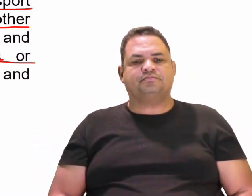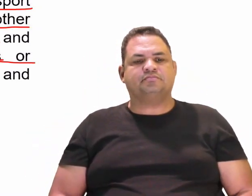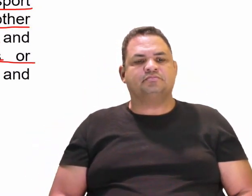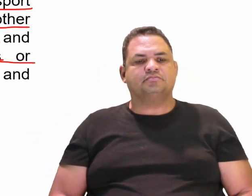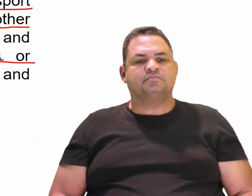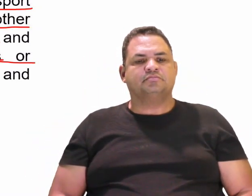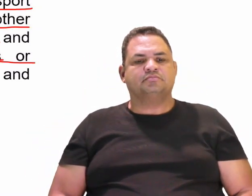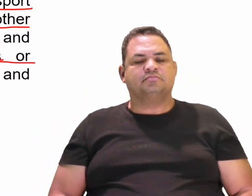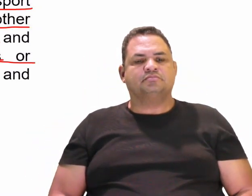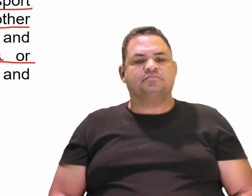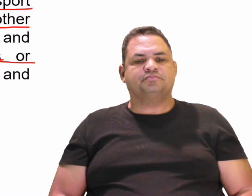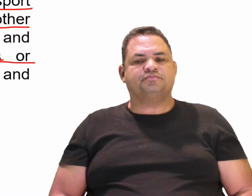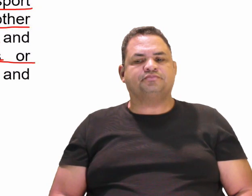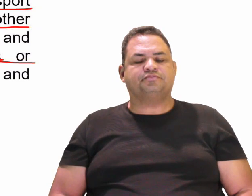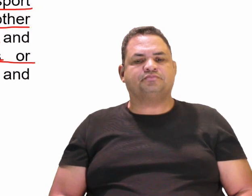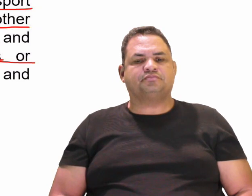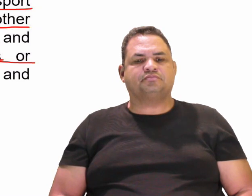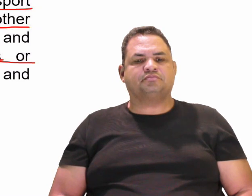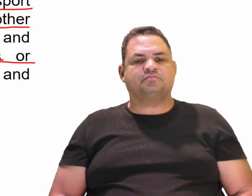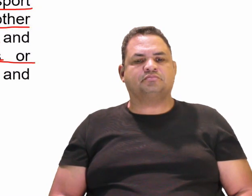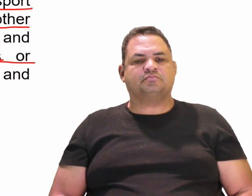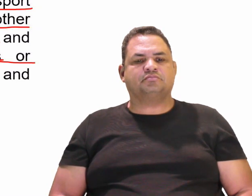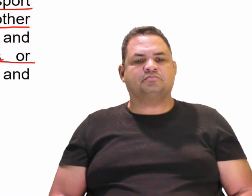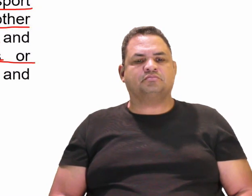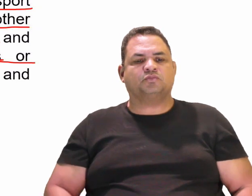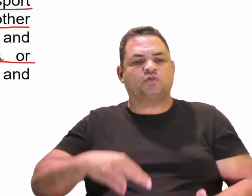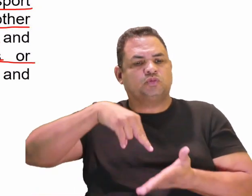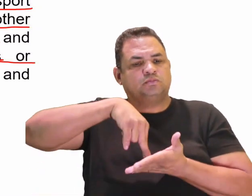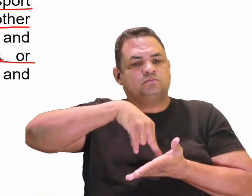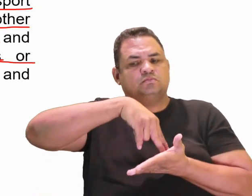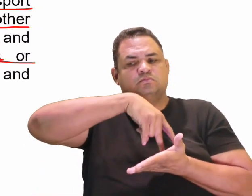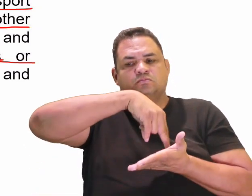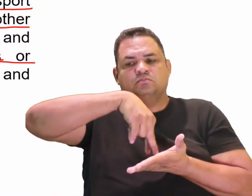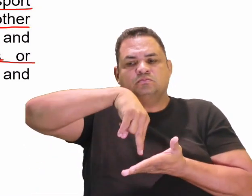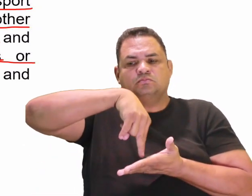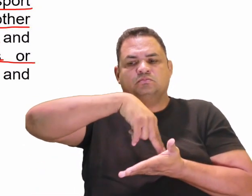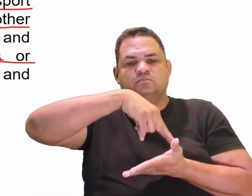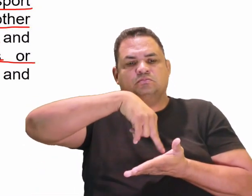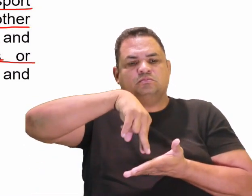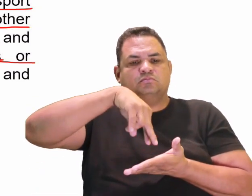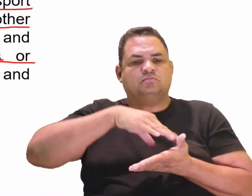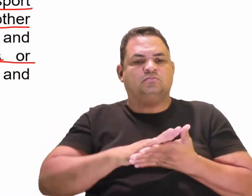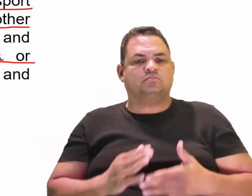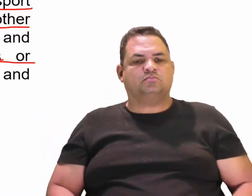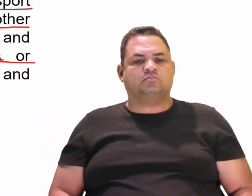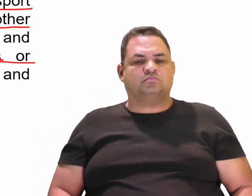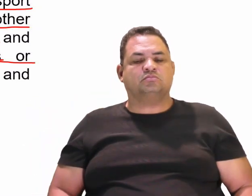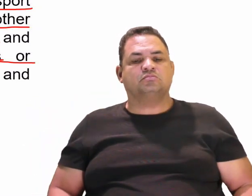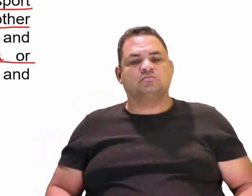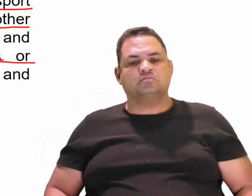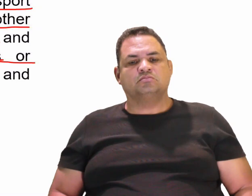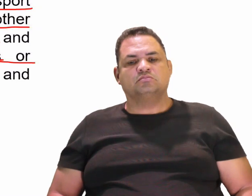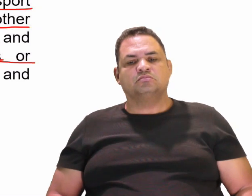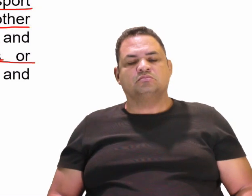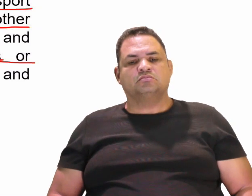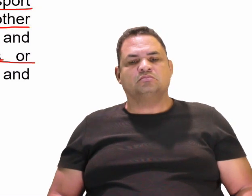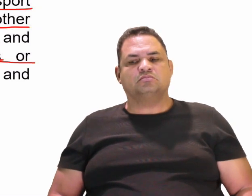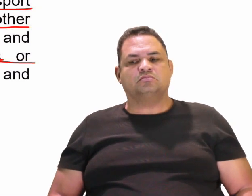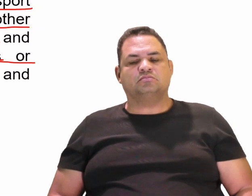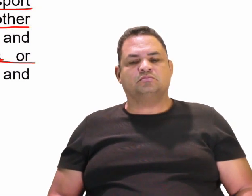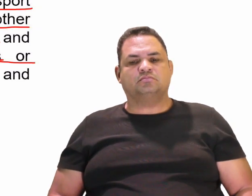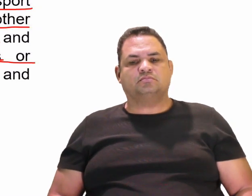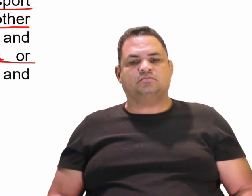atletismo. E olha só, ou ginástica, certo? Today, some schools offer